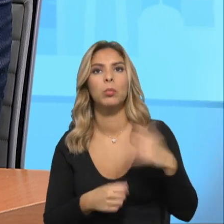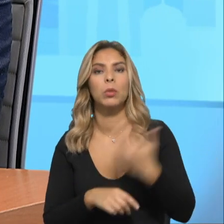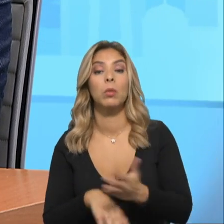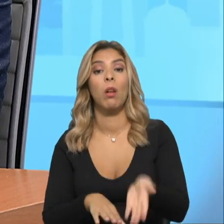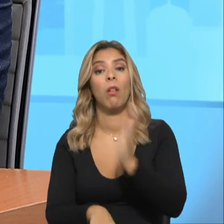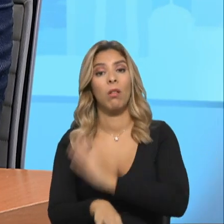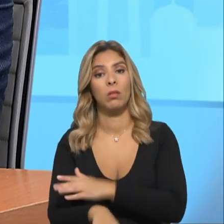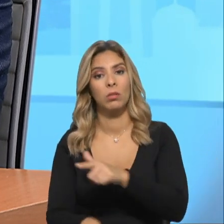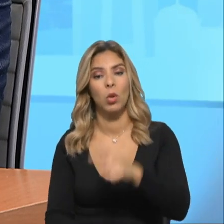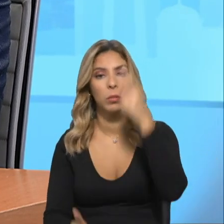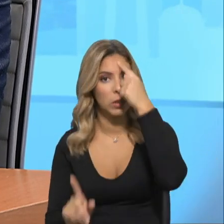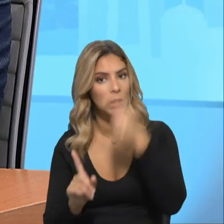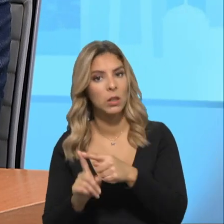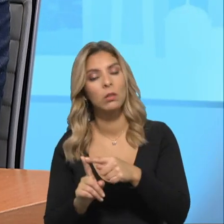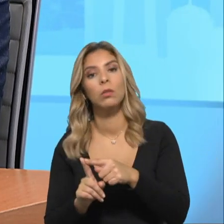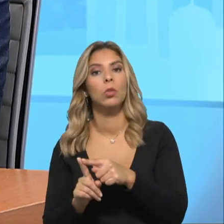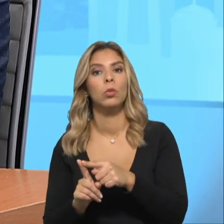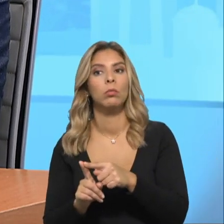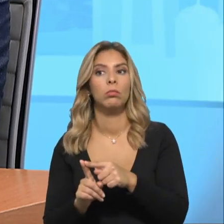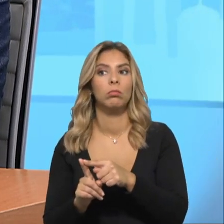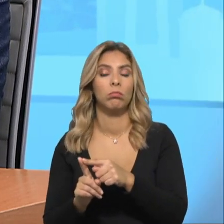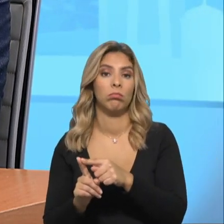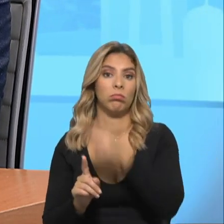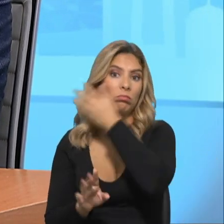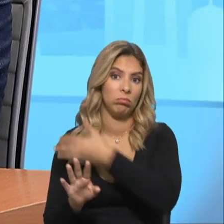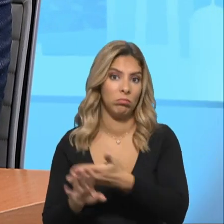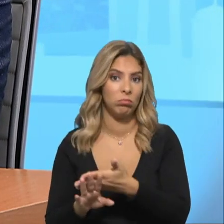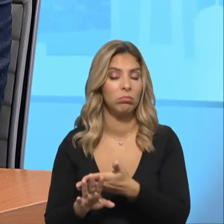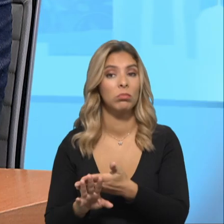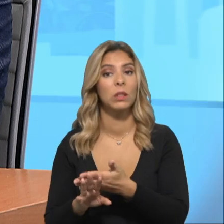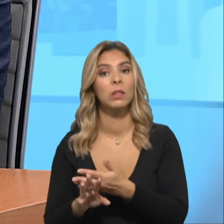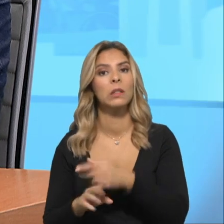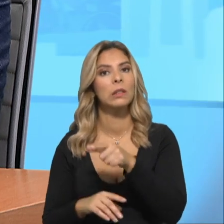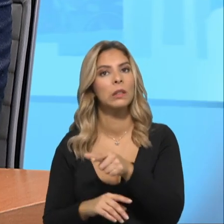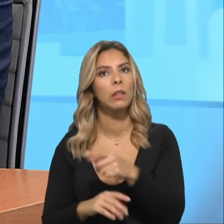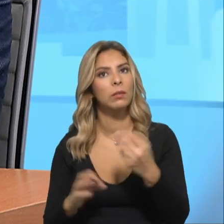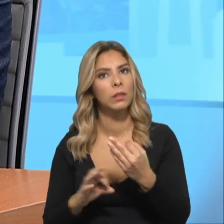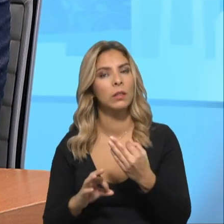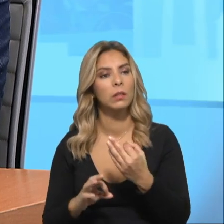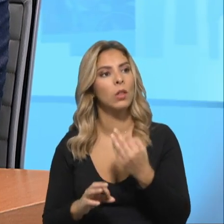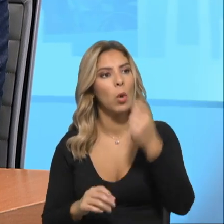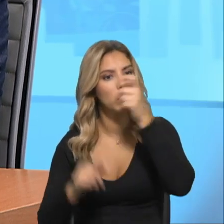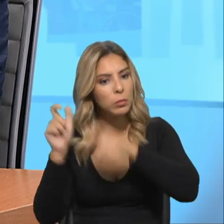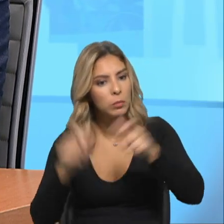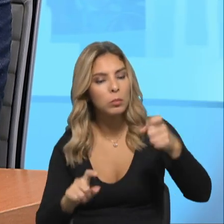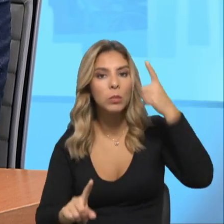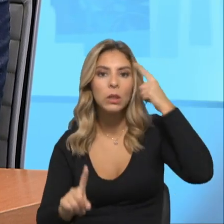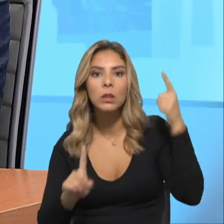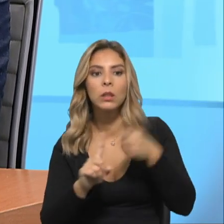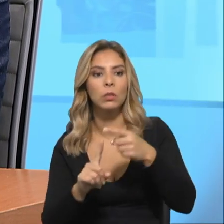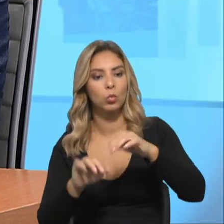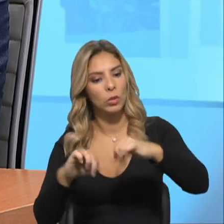que surgiram a seguir aos Objetivos do Milénio. É um quadro de objetivos da humanidade que tem